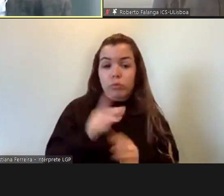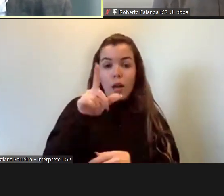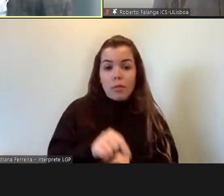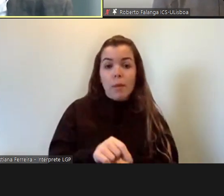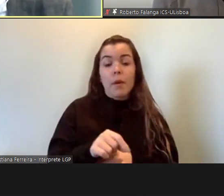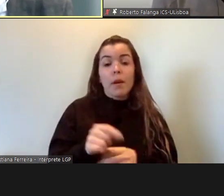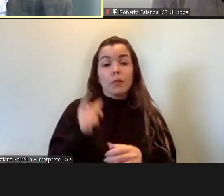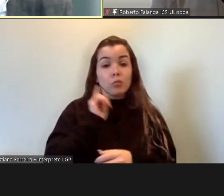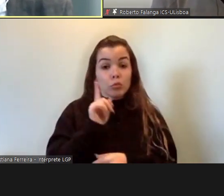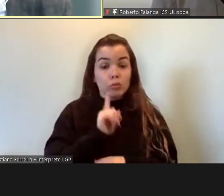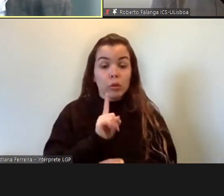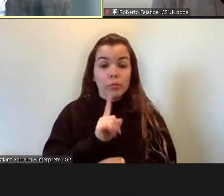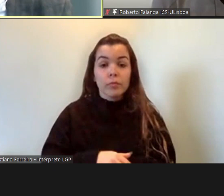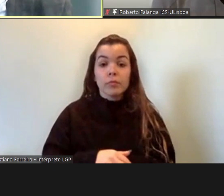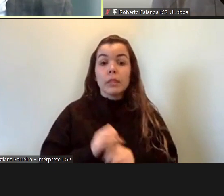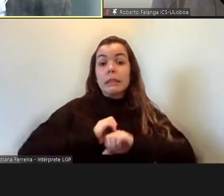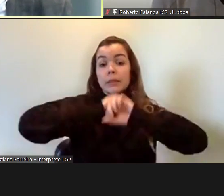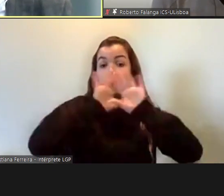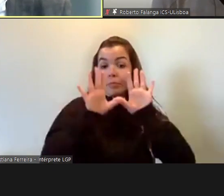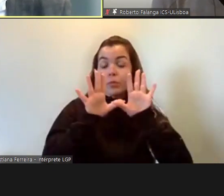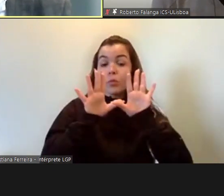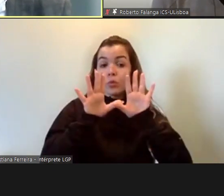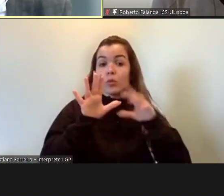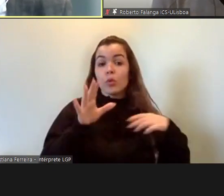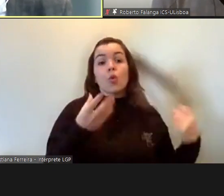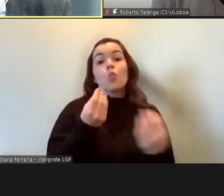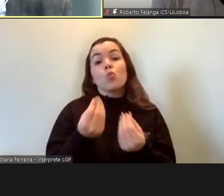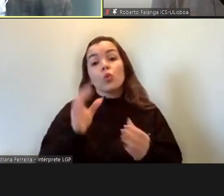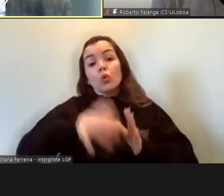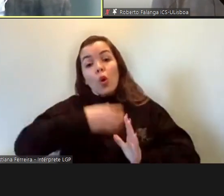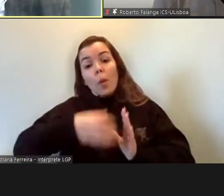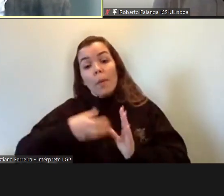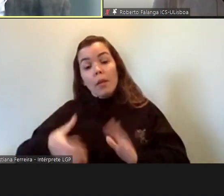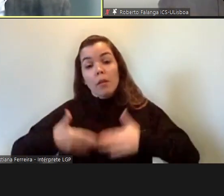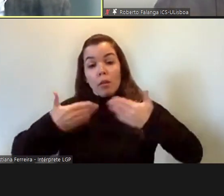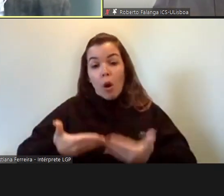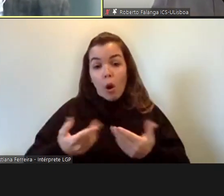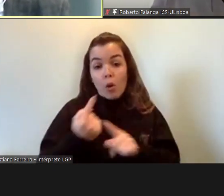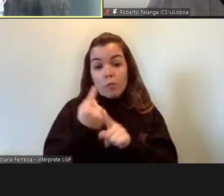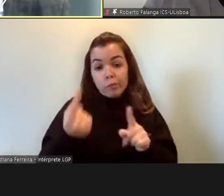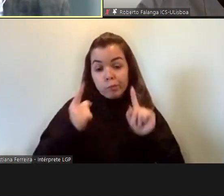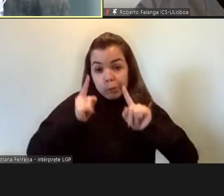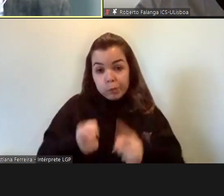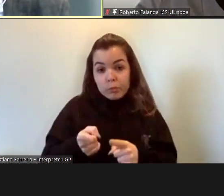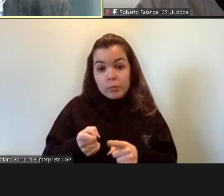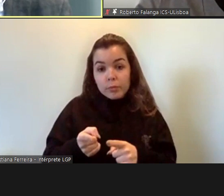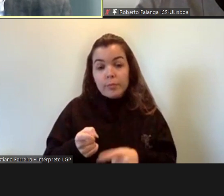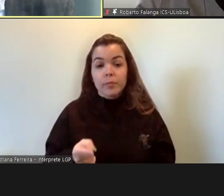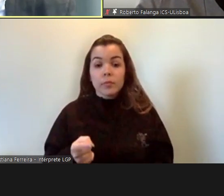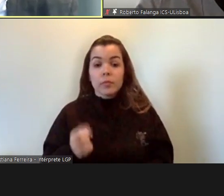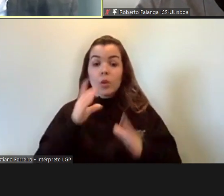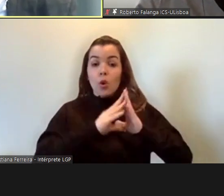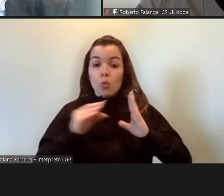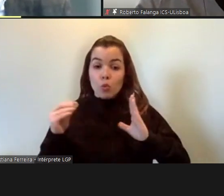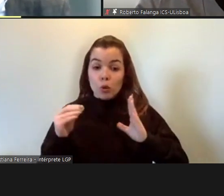mediática, que evidentemente é muito complicado neste momento, porque começa pelo modelo de